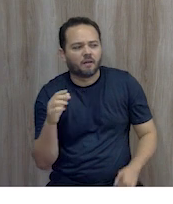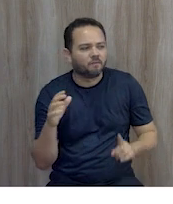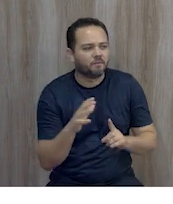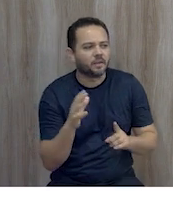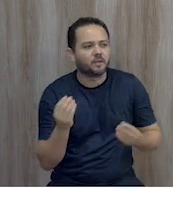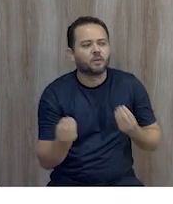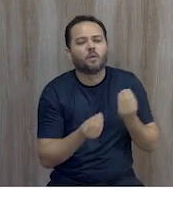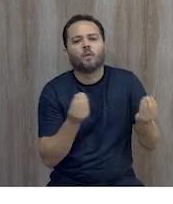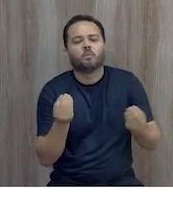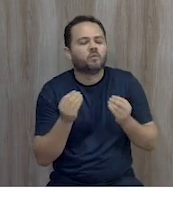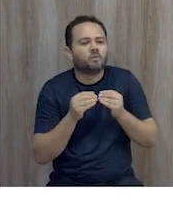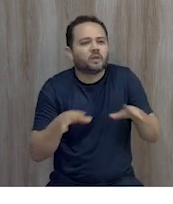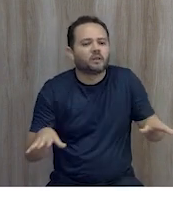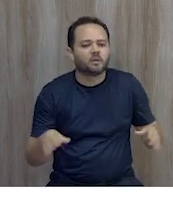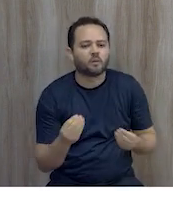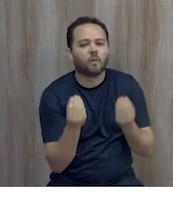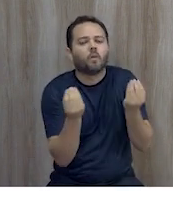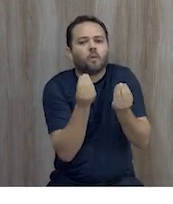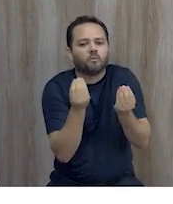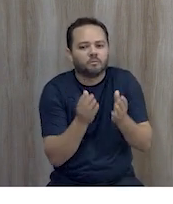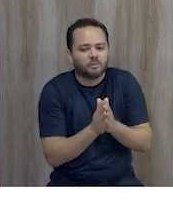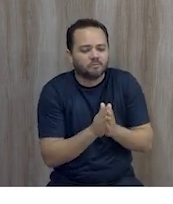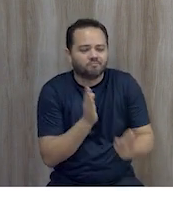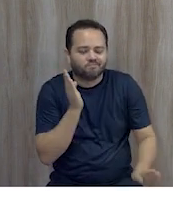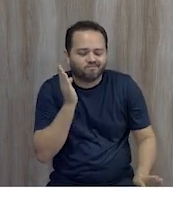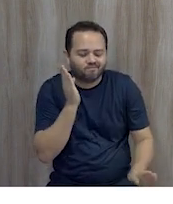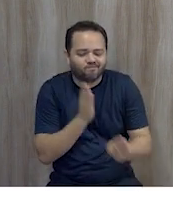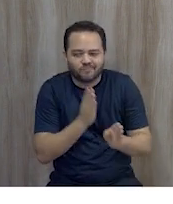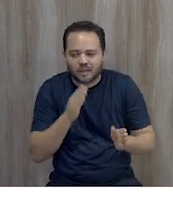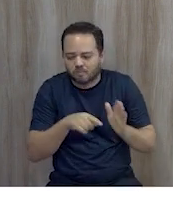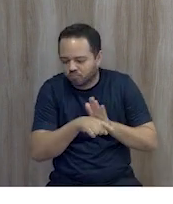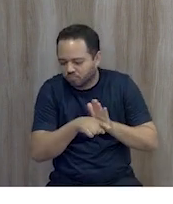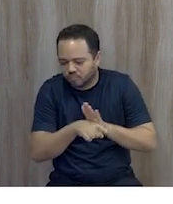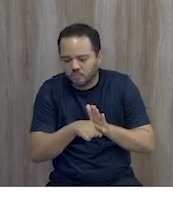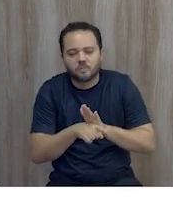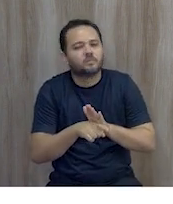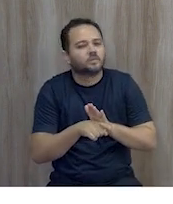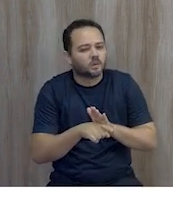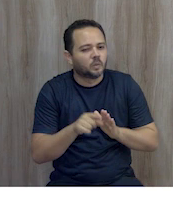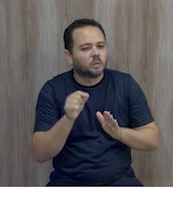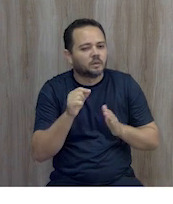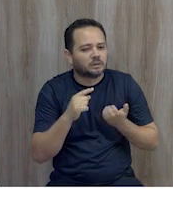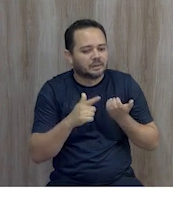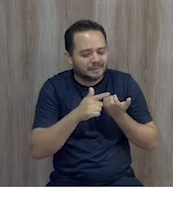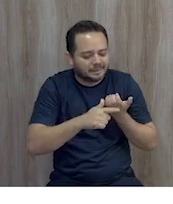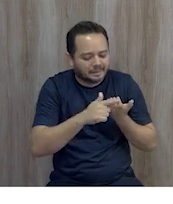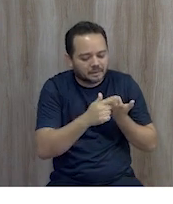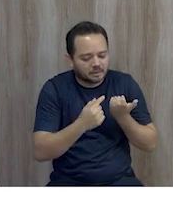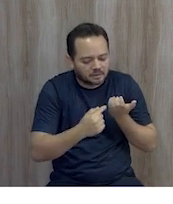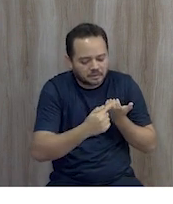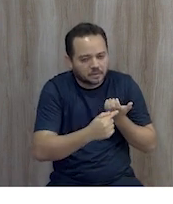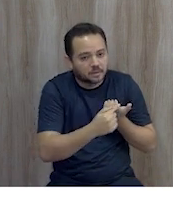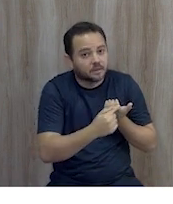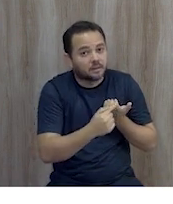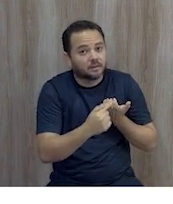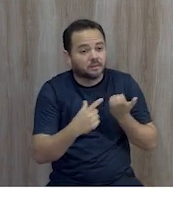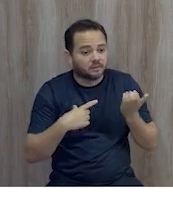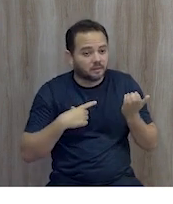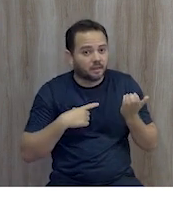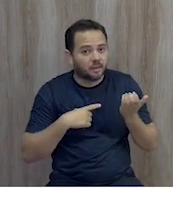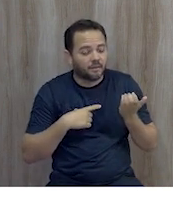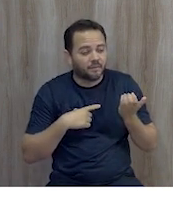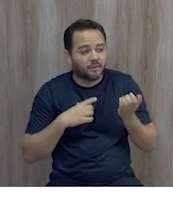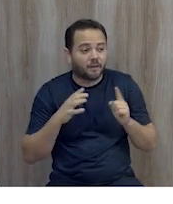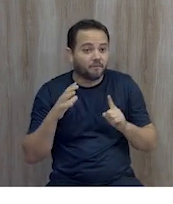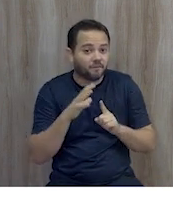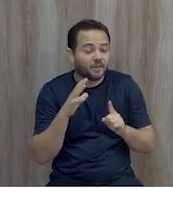uma coisa que a gente já sabe, e eles concluíram no estudo, é que a recessão gengival ela tem um impacto negativo na